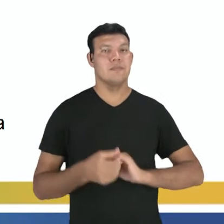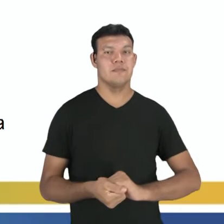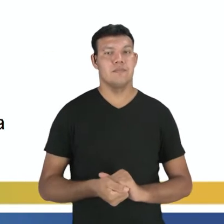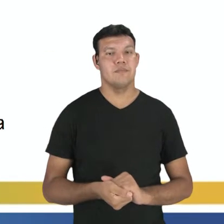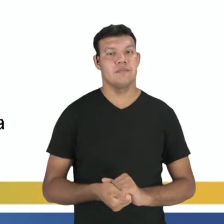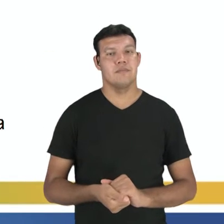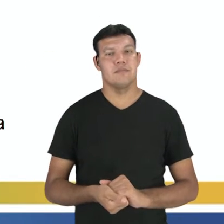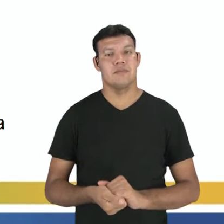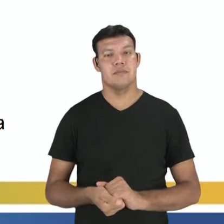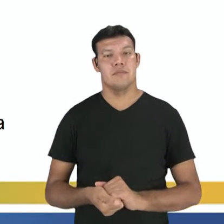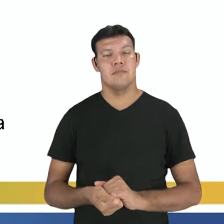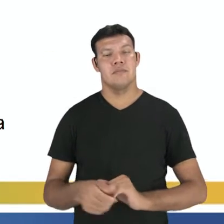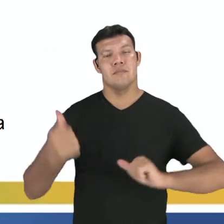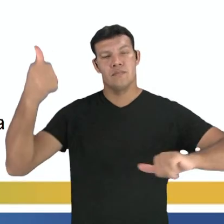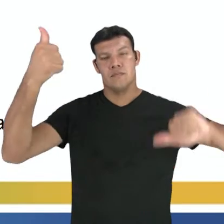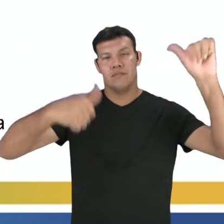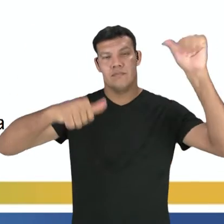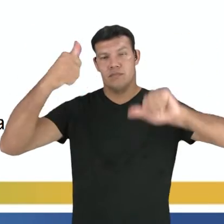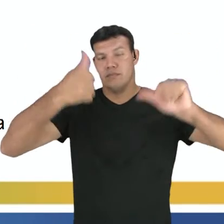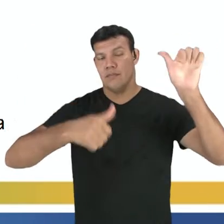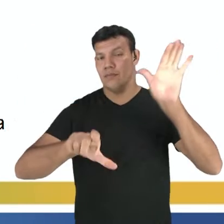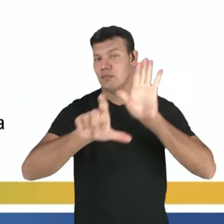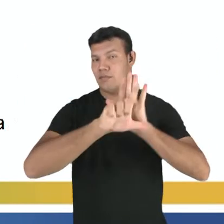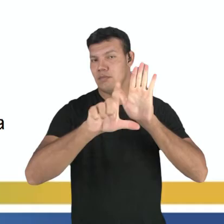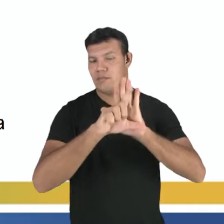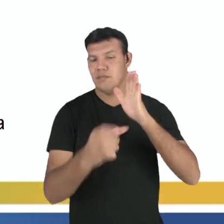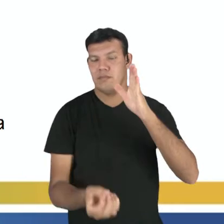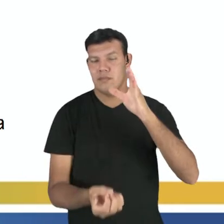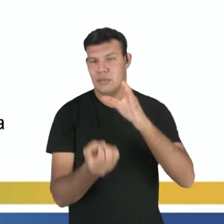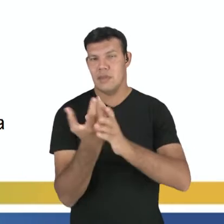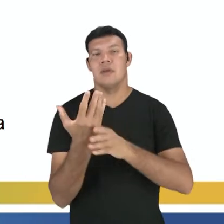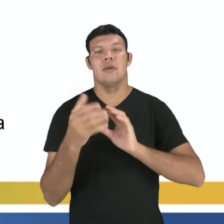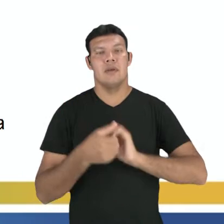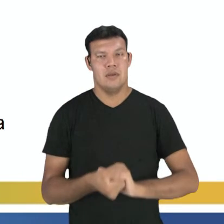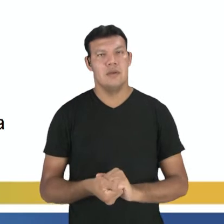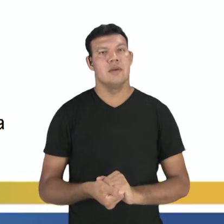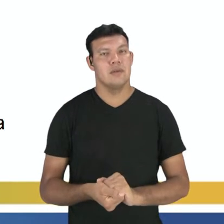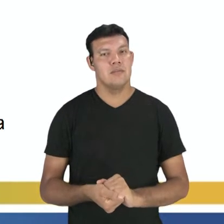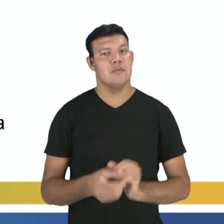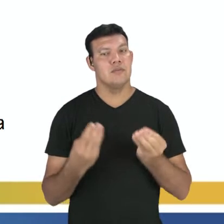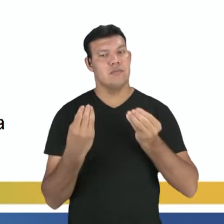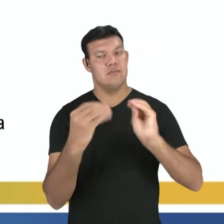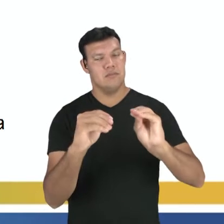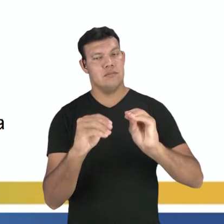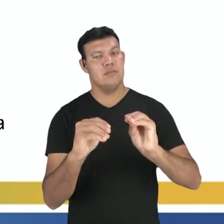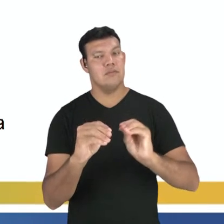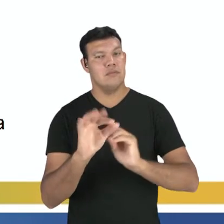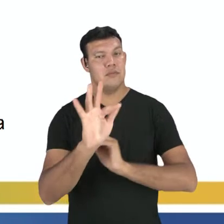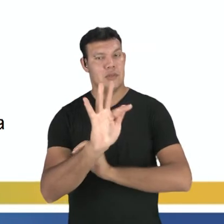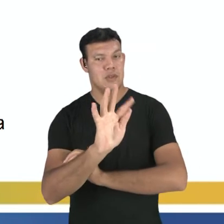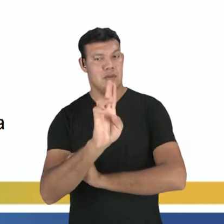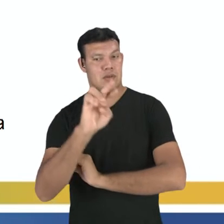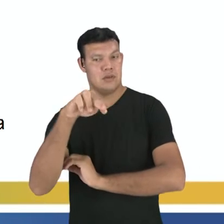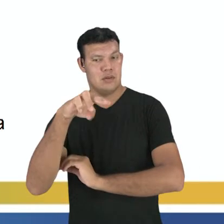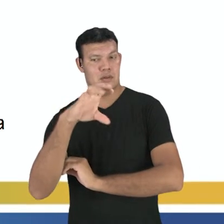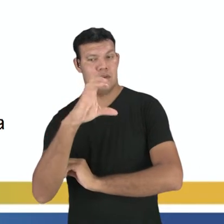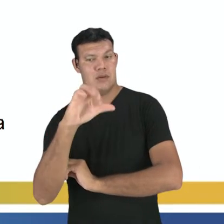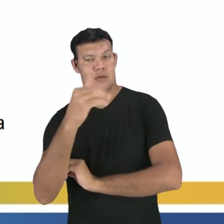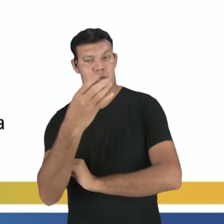Então, agora analisando a lei de formação e passando em uma função dos reais em